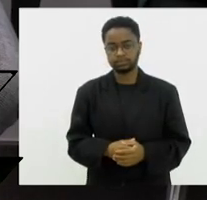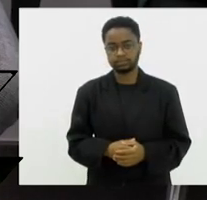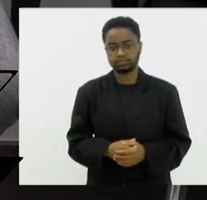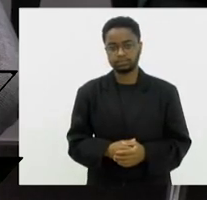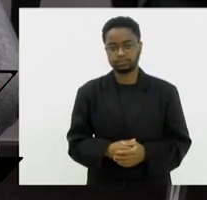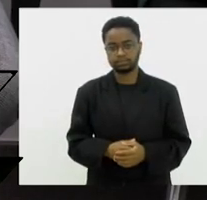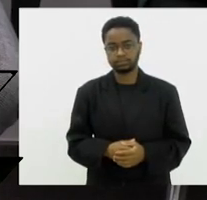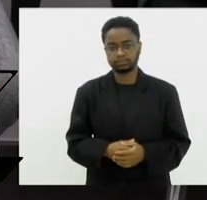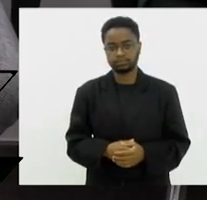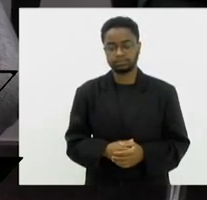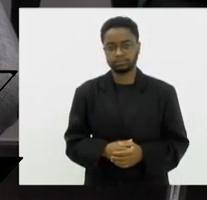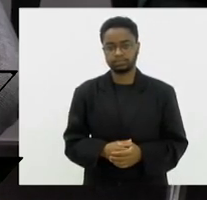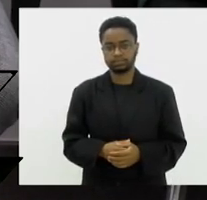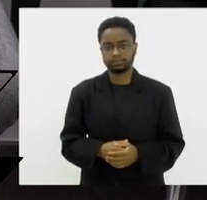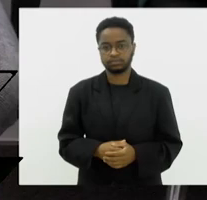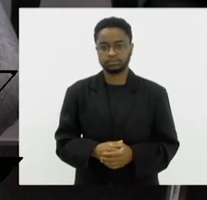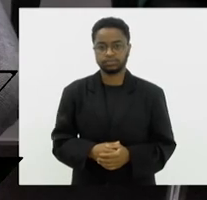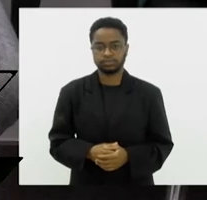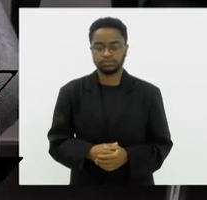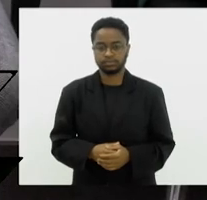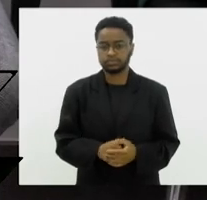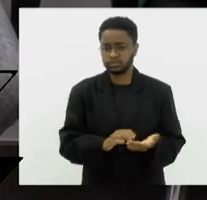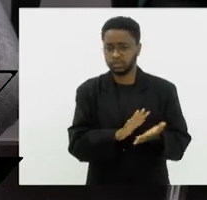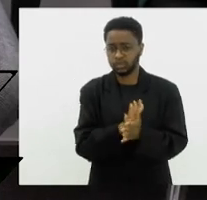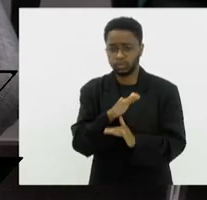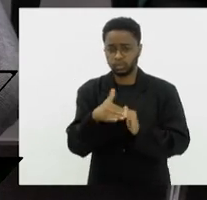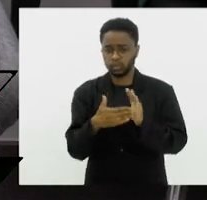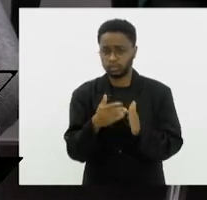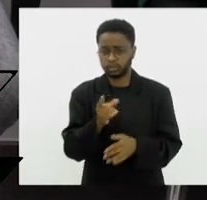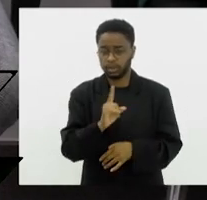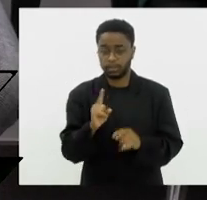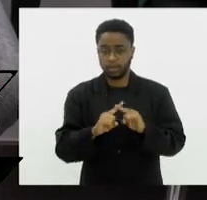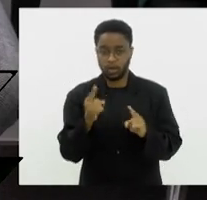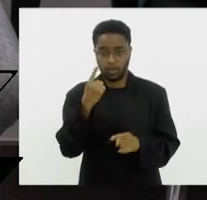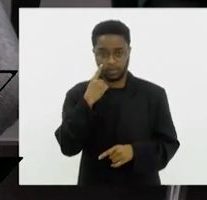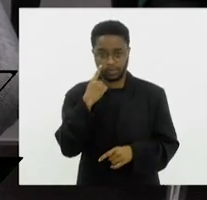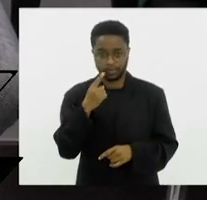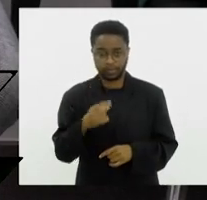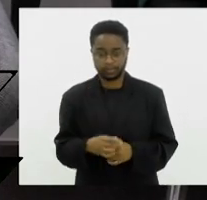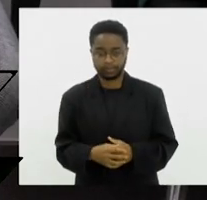absolutamente não vai derrubar tudo. Porque olha só,